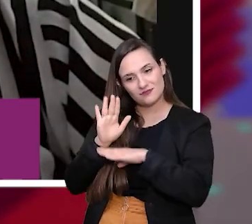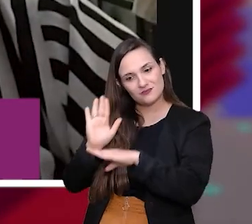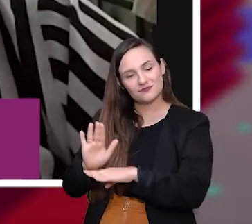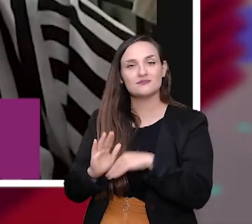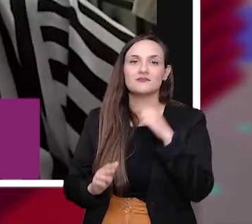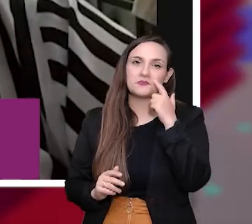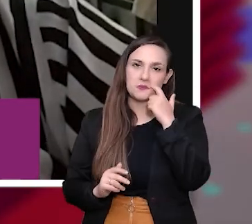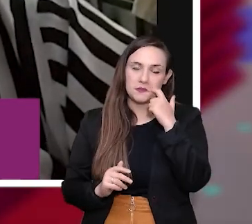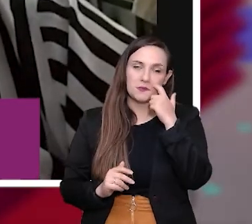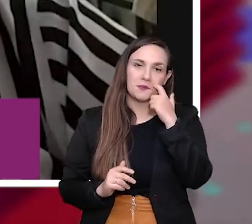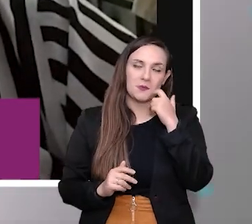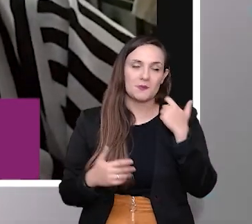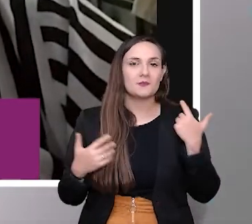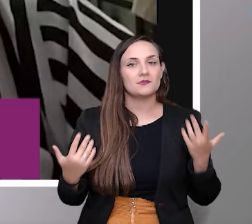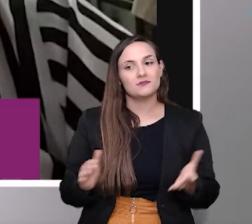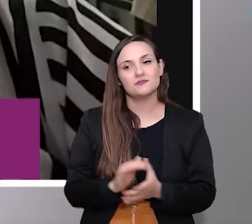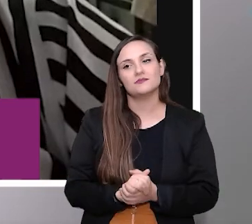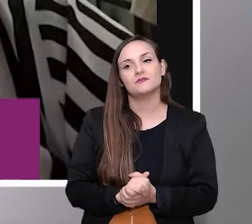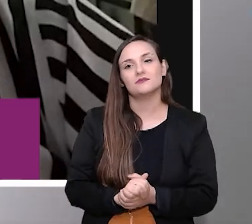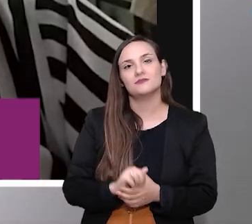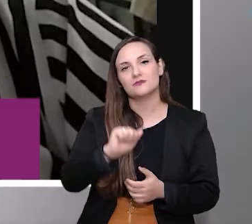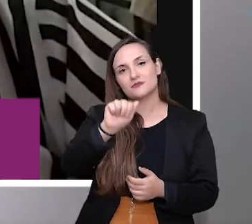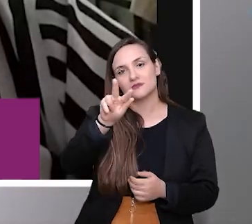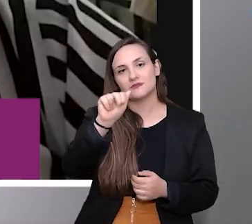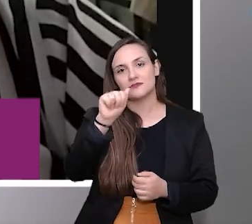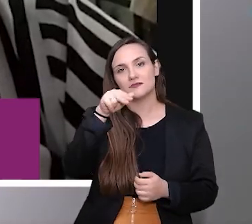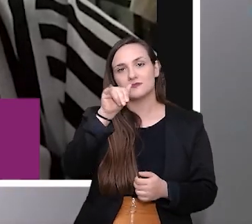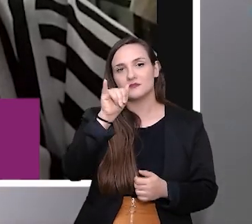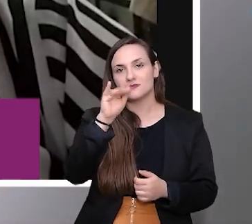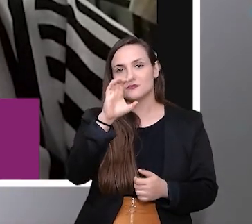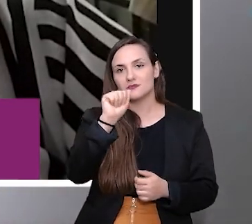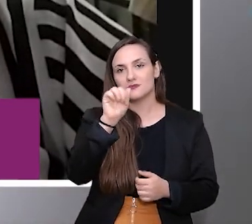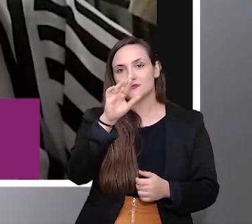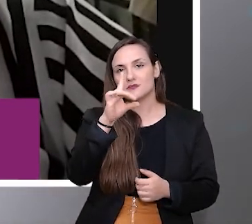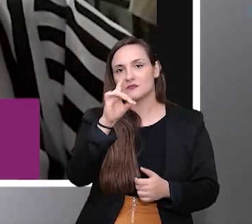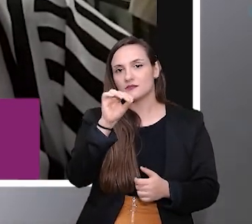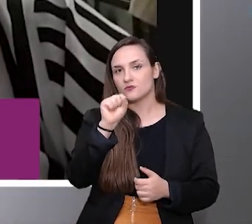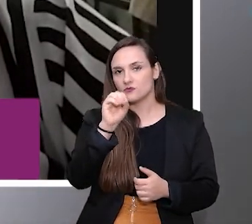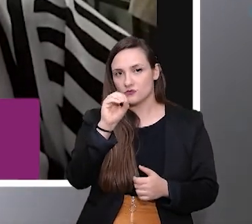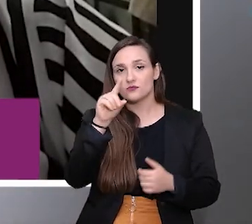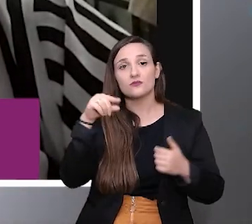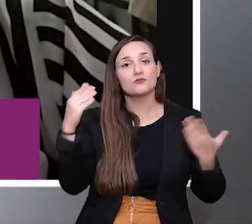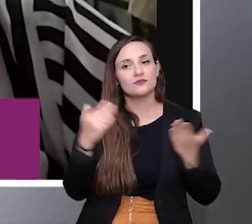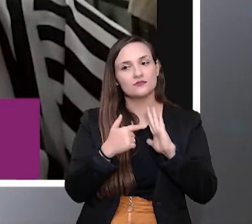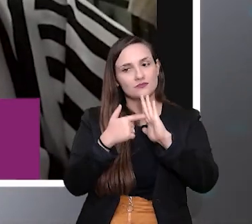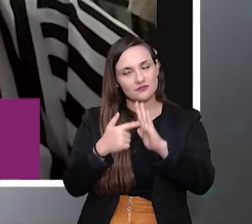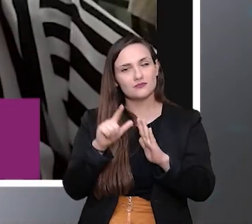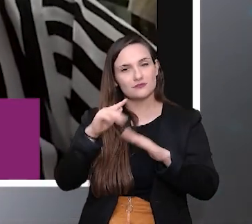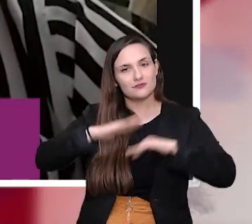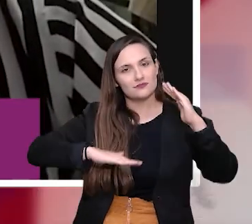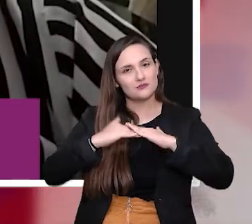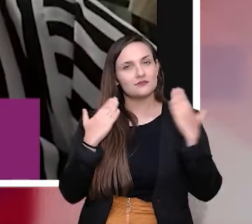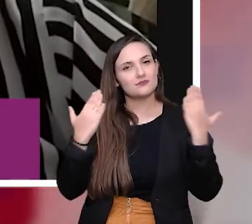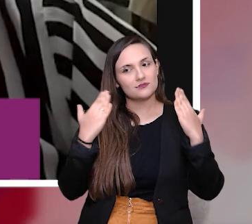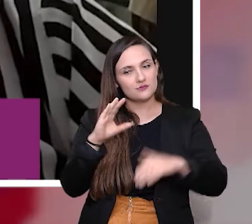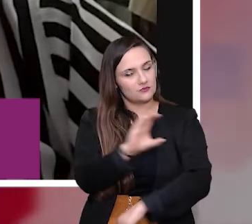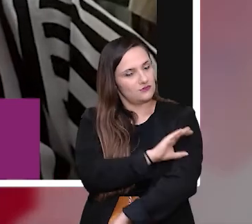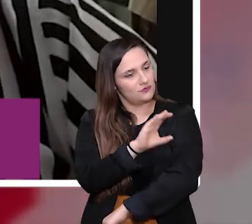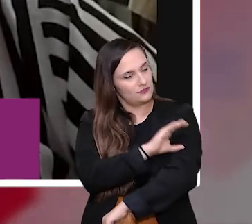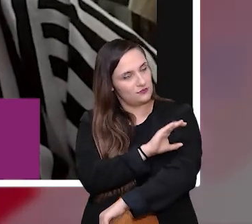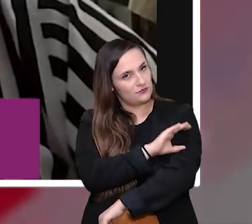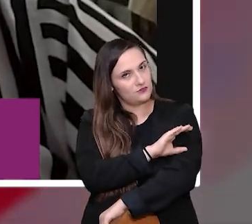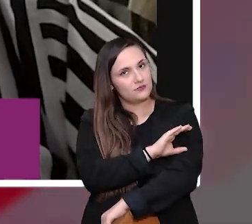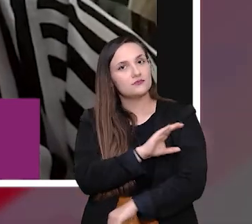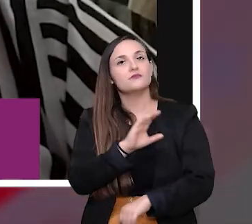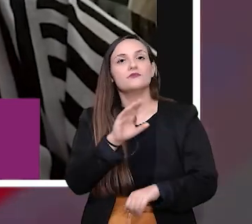capacitados. Exatamente. A Vani Cardoso Leal, com a gente nessa edição do Perspectiva, psicóloga, coordenadora do curso